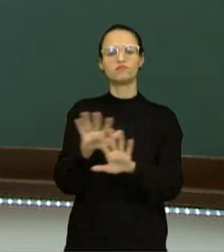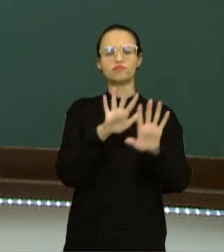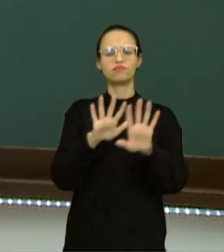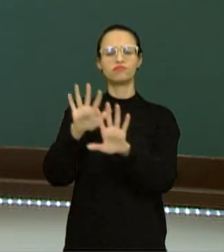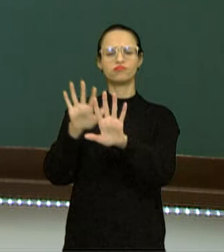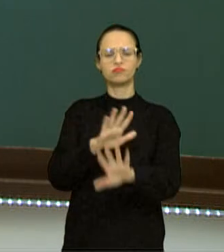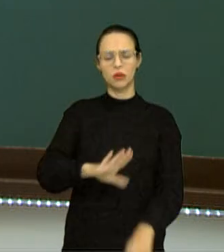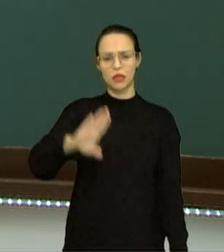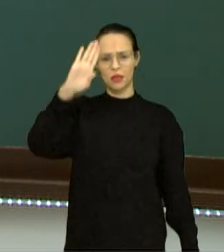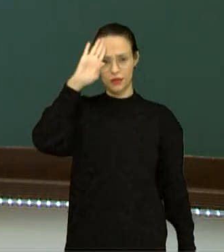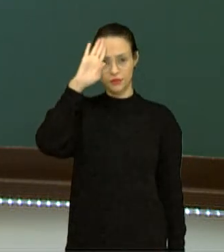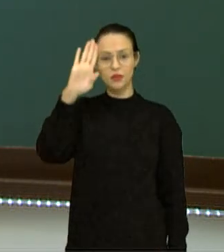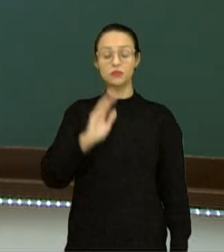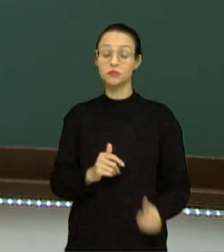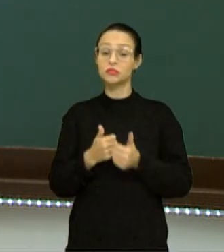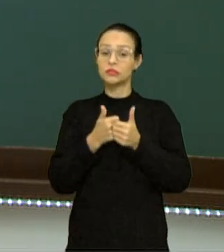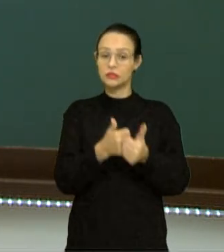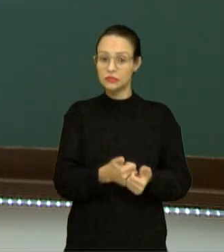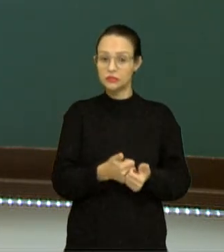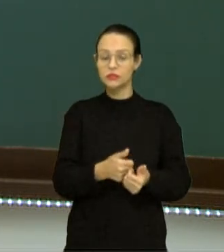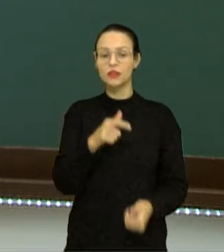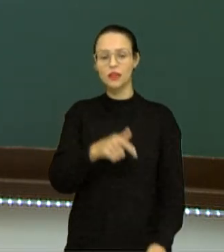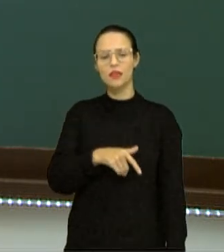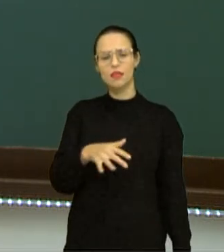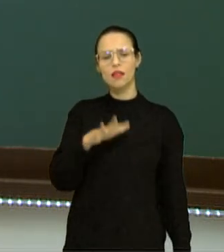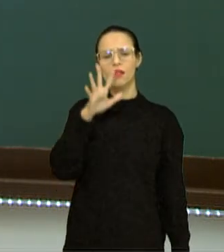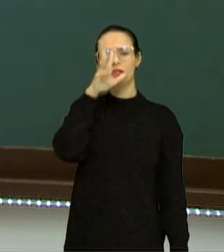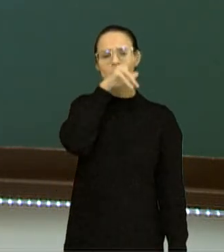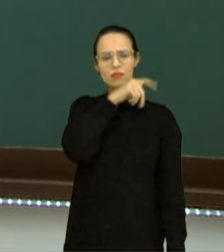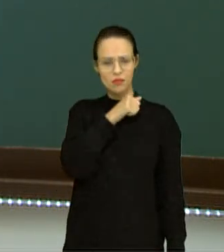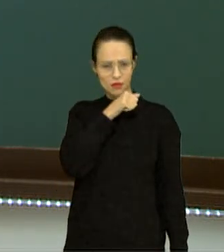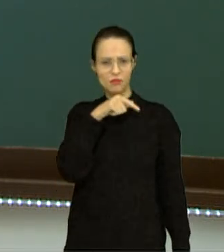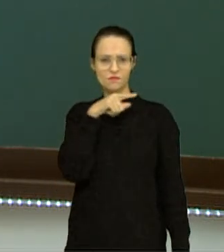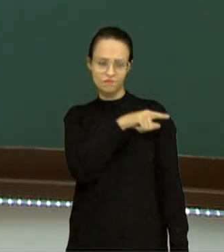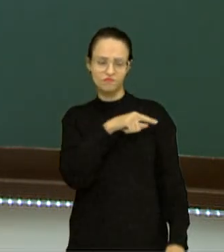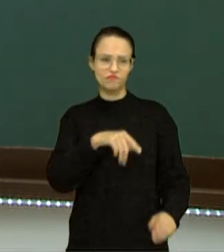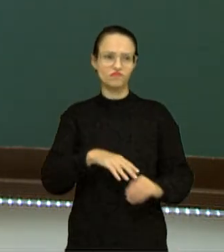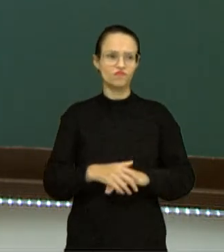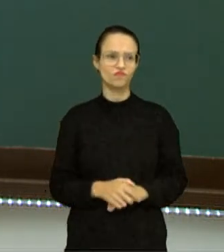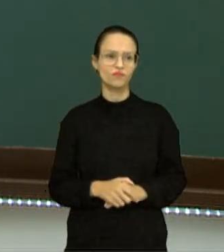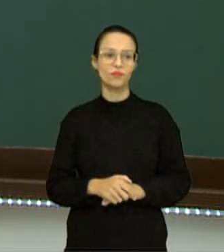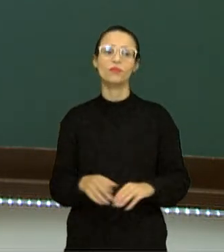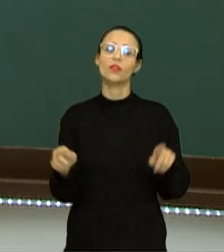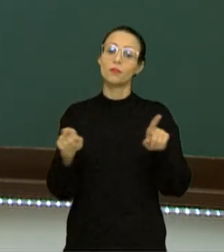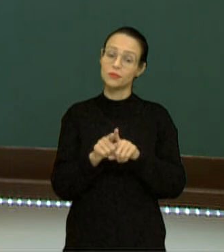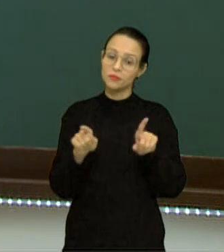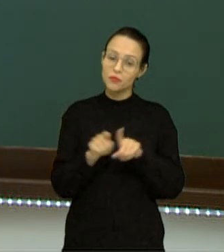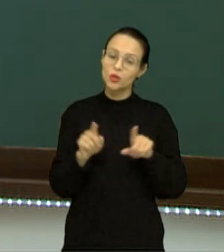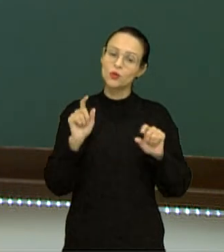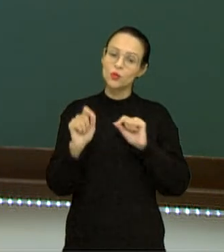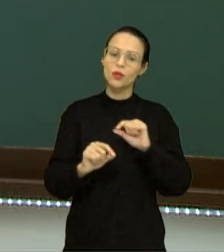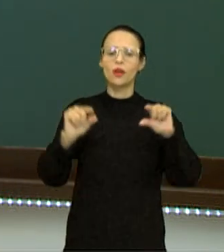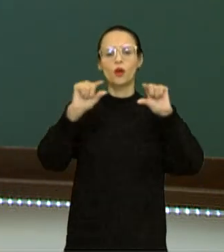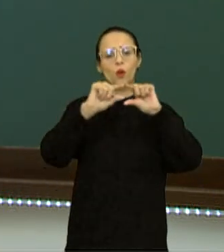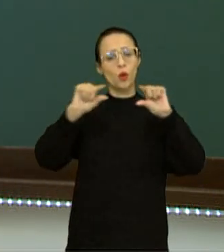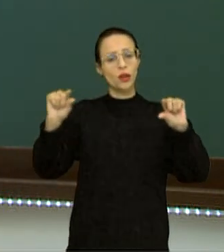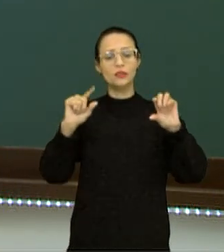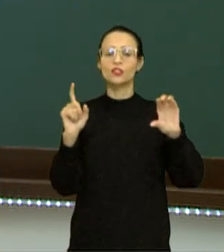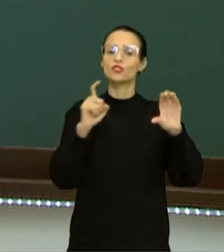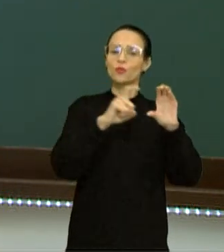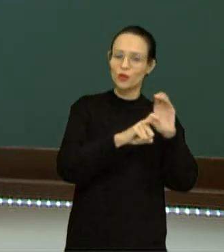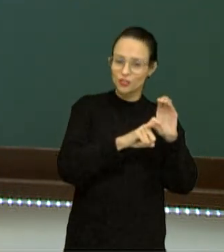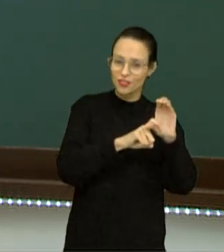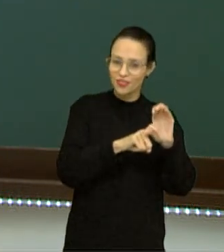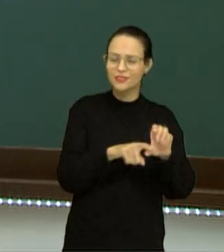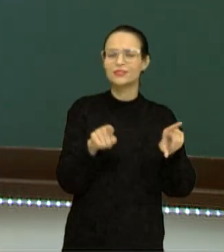Nárnia também o seguia, seguia os seus comandos, seus pedidos. Da mesma forma, as orações subordinadas. Por